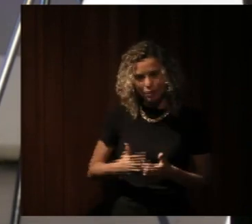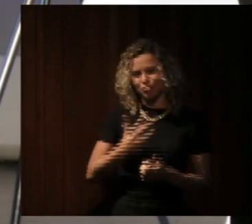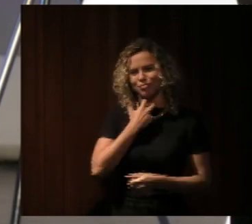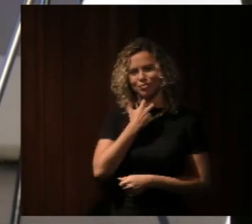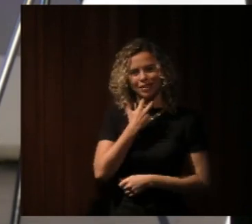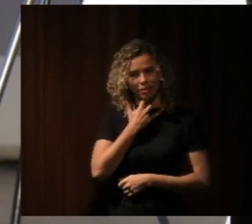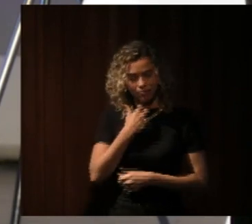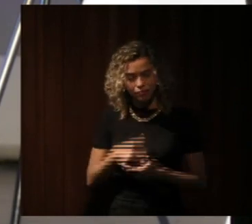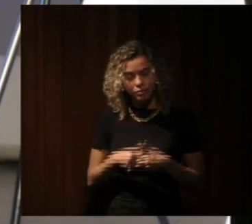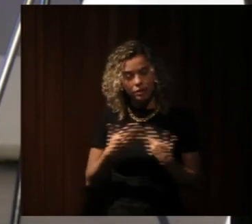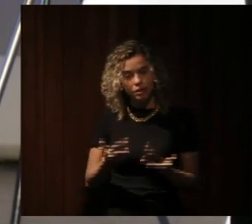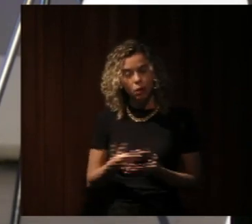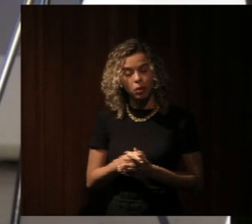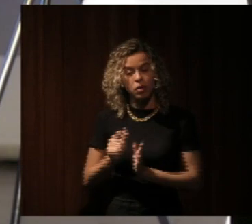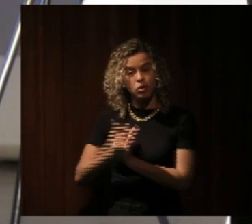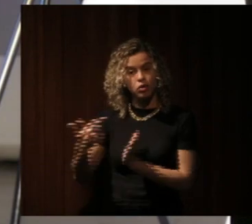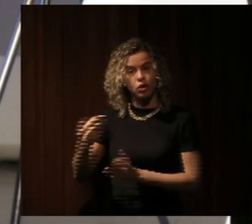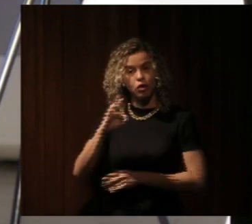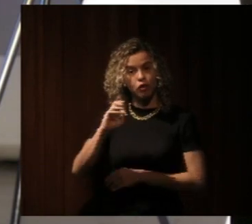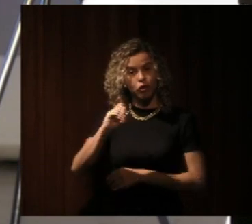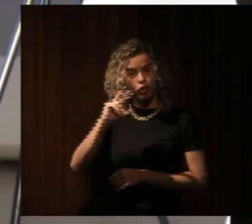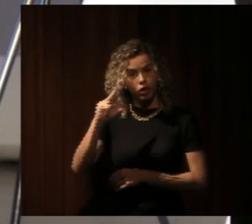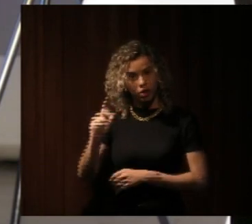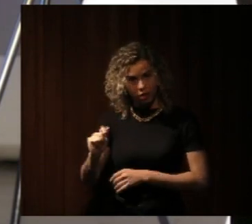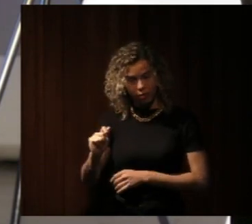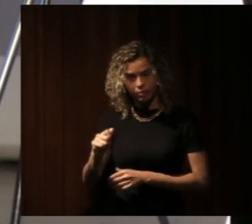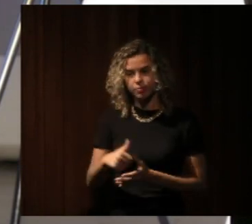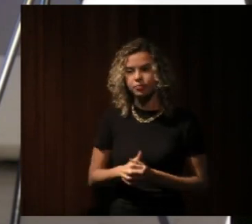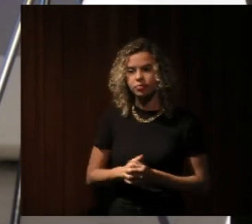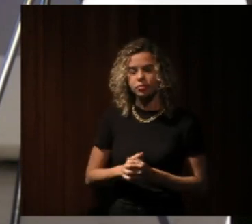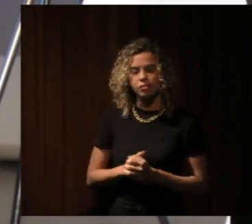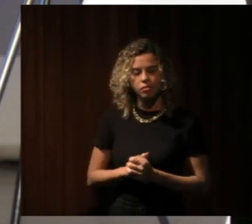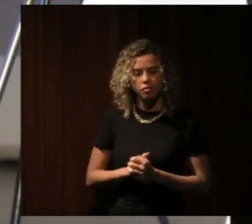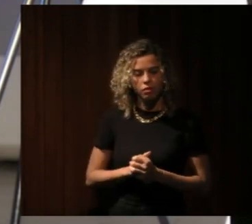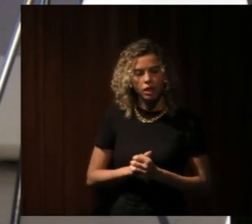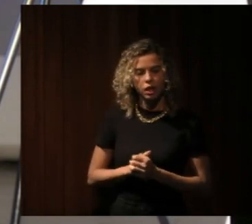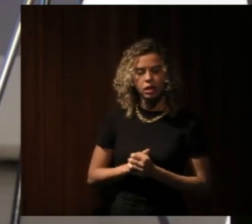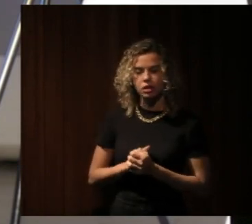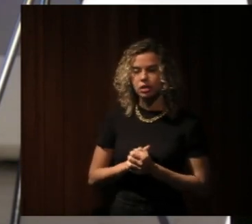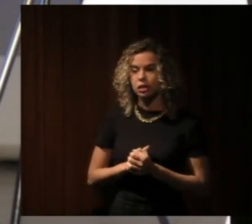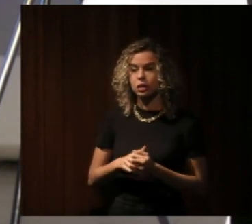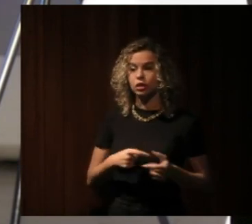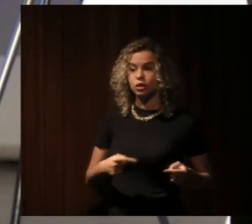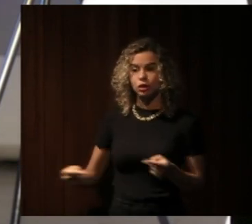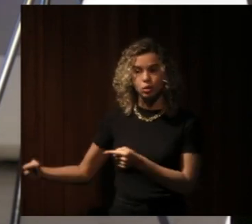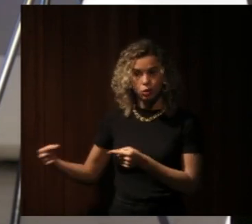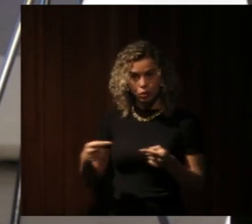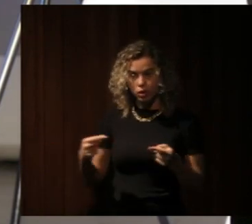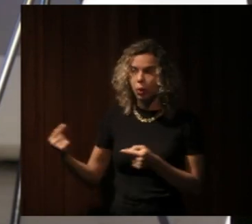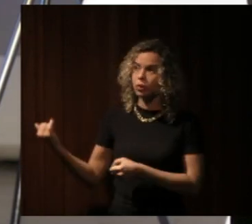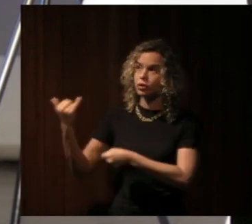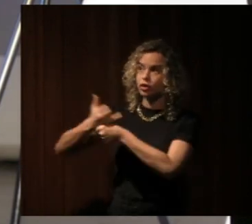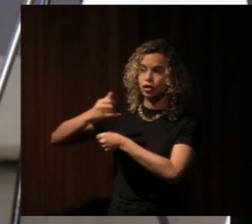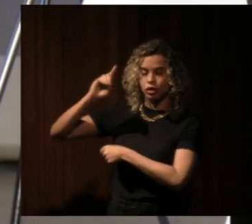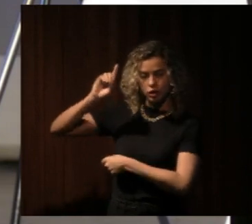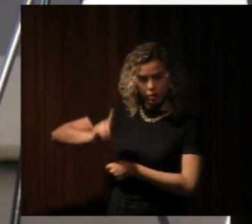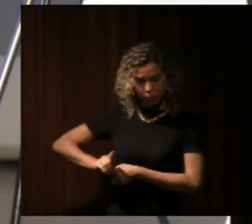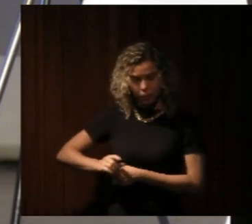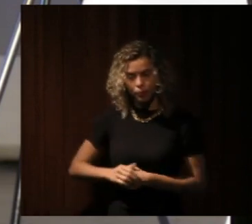suficiente então na folha a gente levou essa direção para essa discussão paraa direção